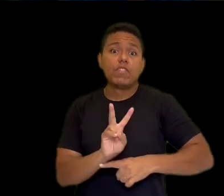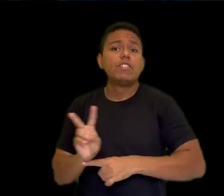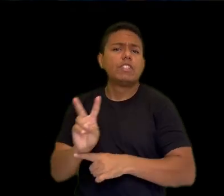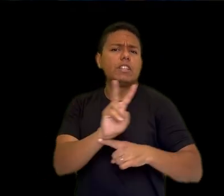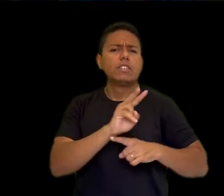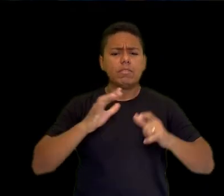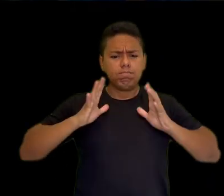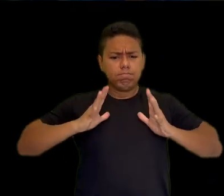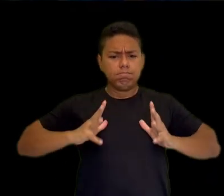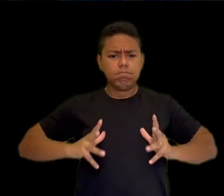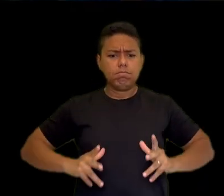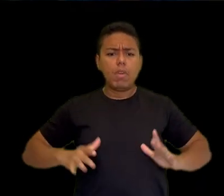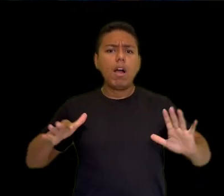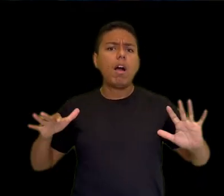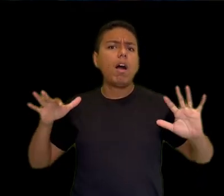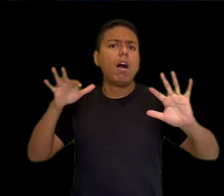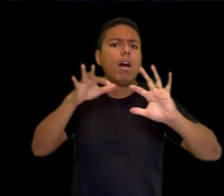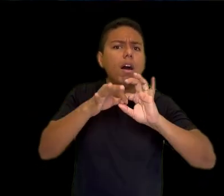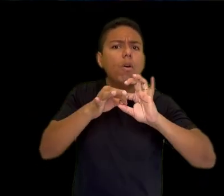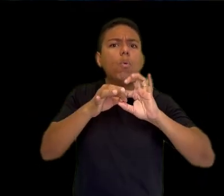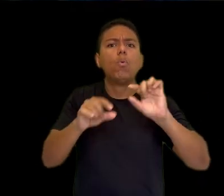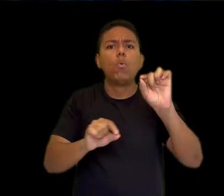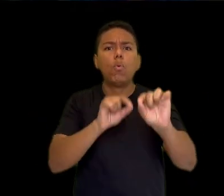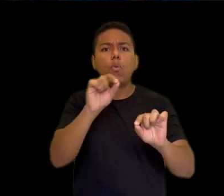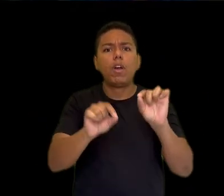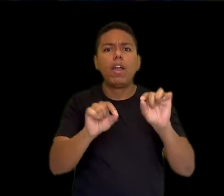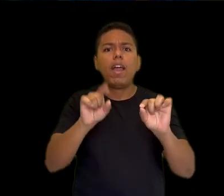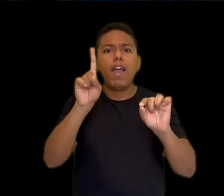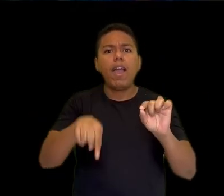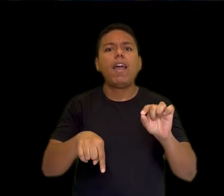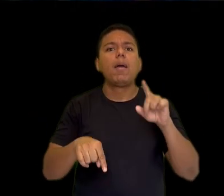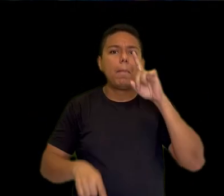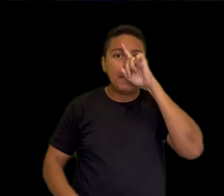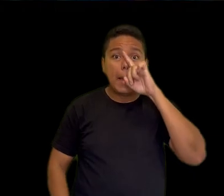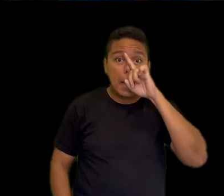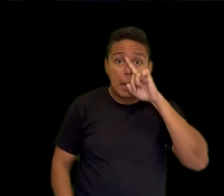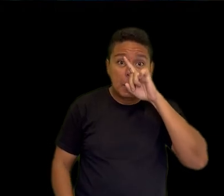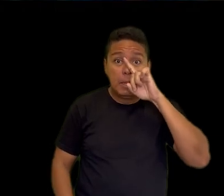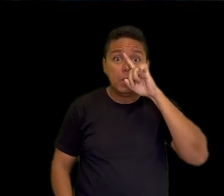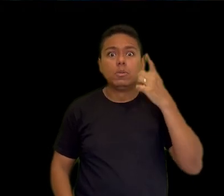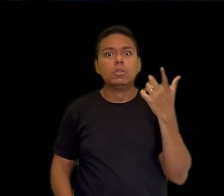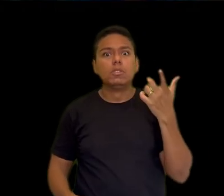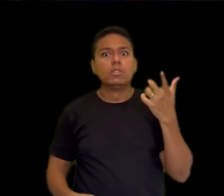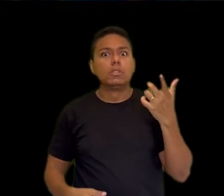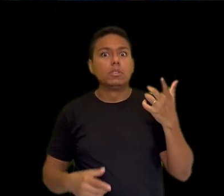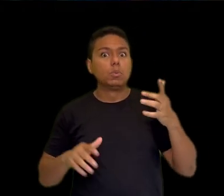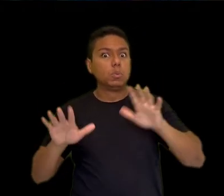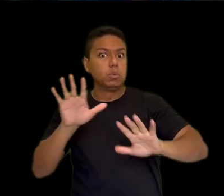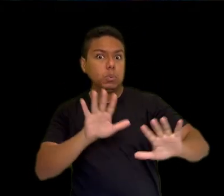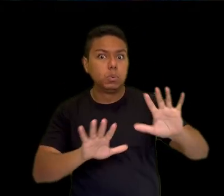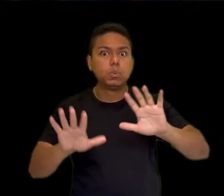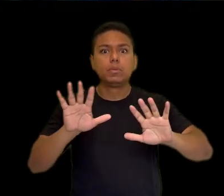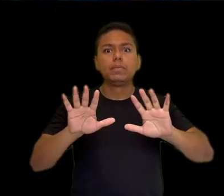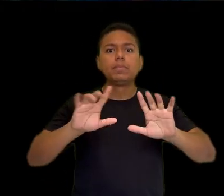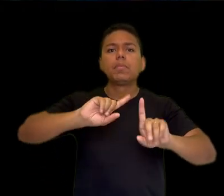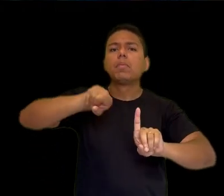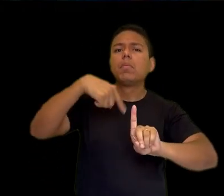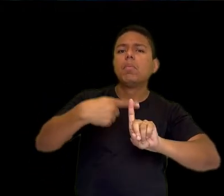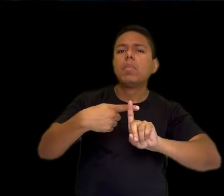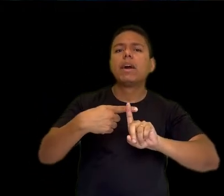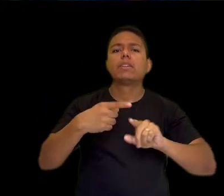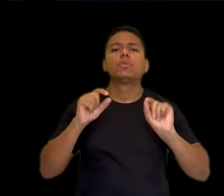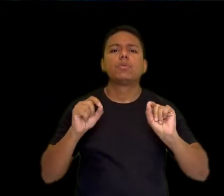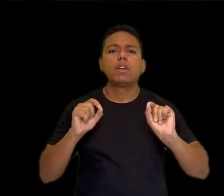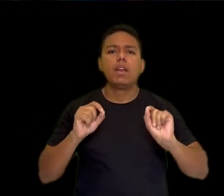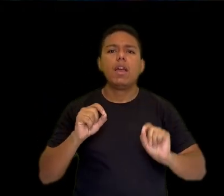vigilância sanitária esteve atrelada à noção de perigo, de nocividade e também à noção